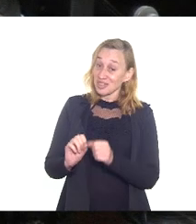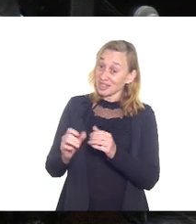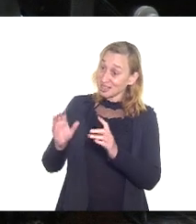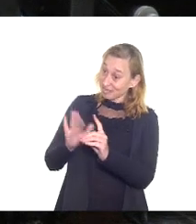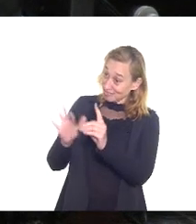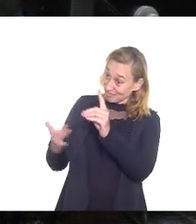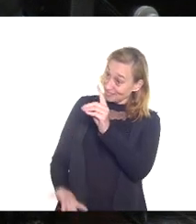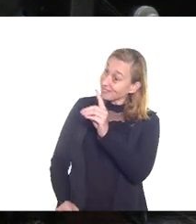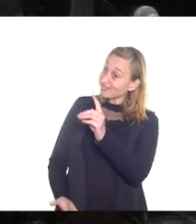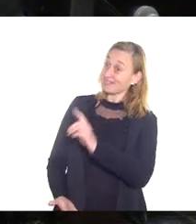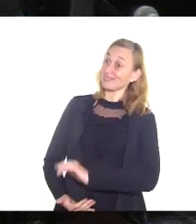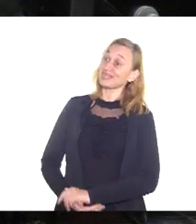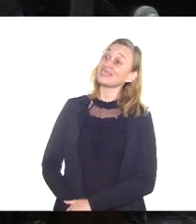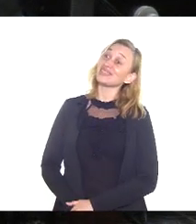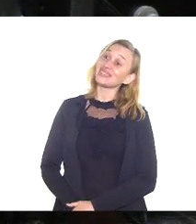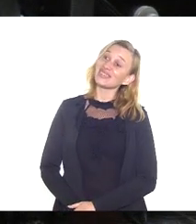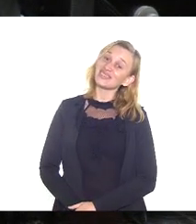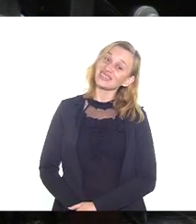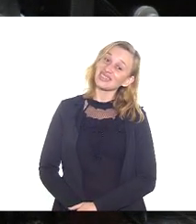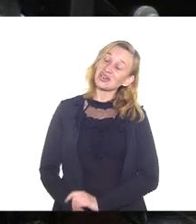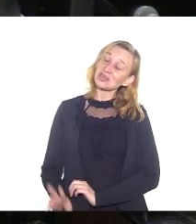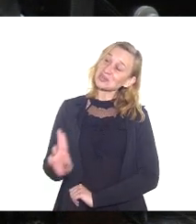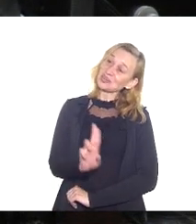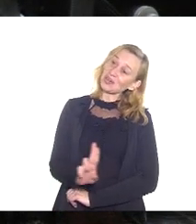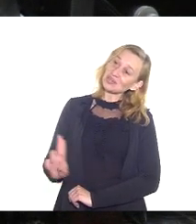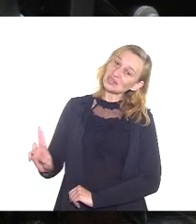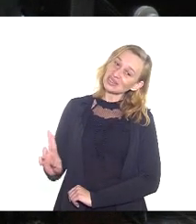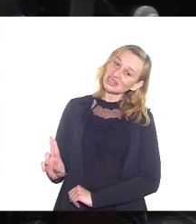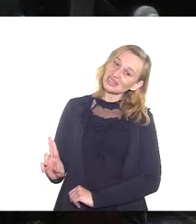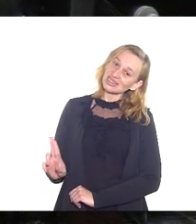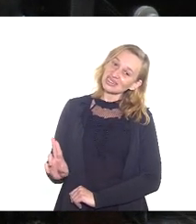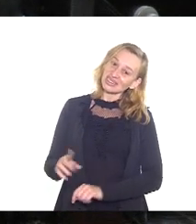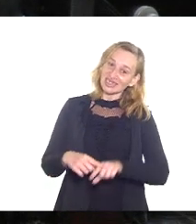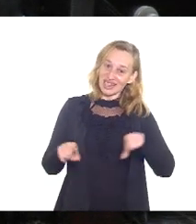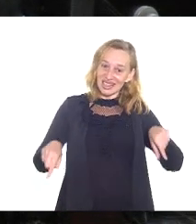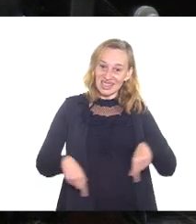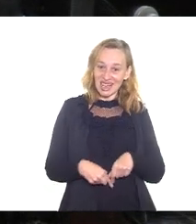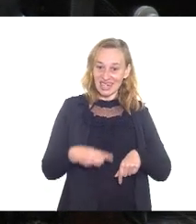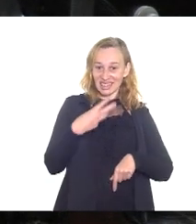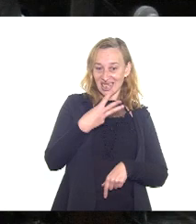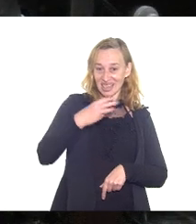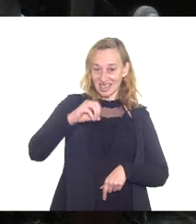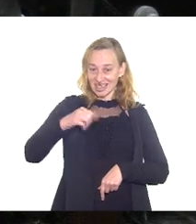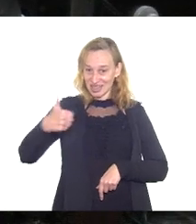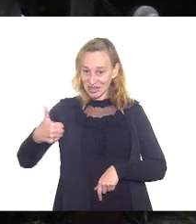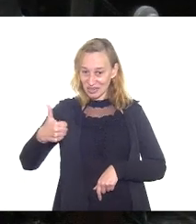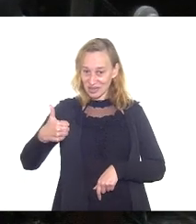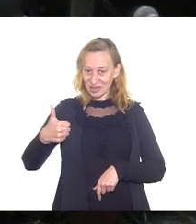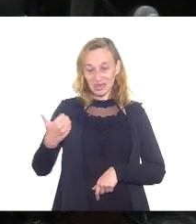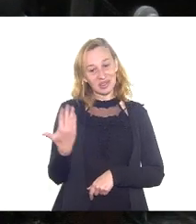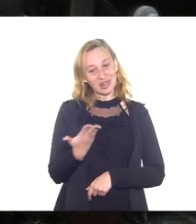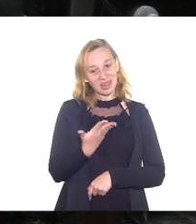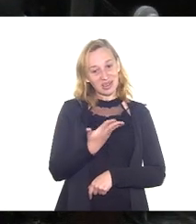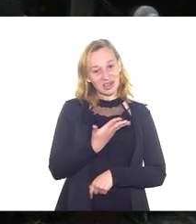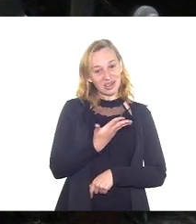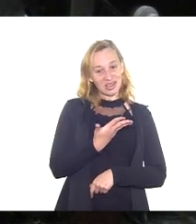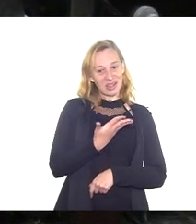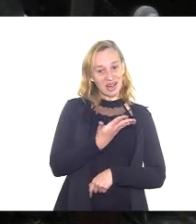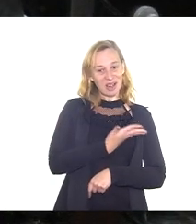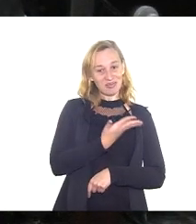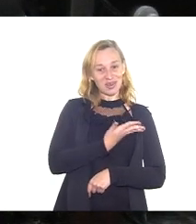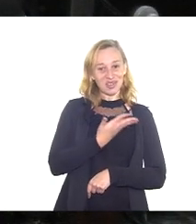homenagem colocando o nome da sala 301 do nosso querido Luiz Paulo.